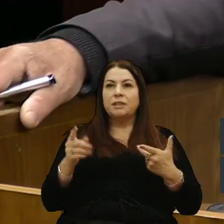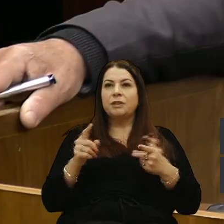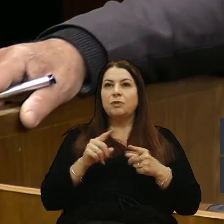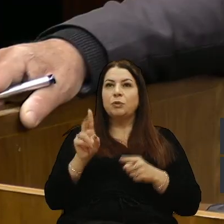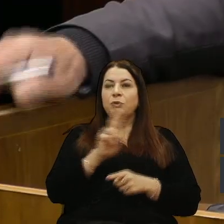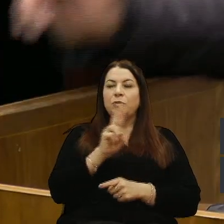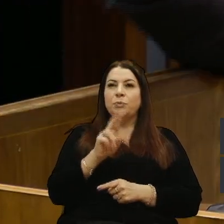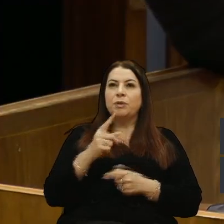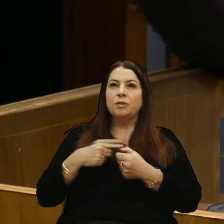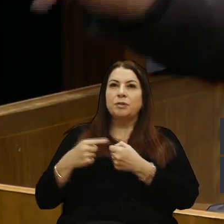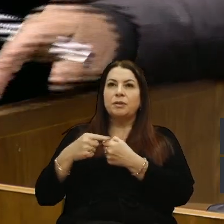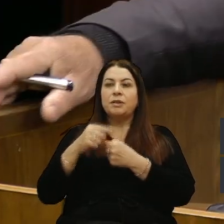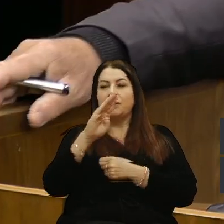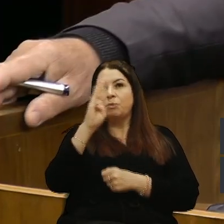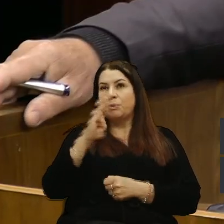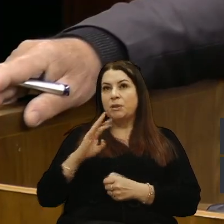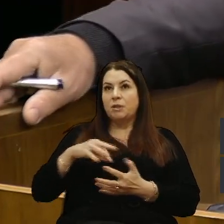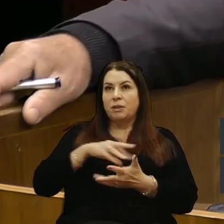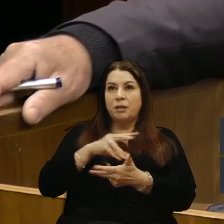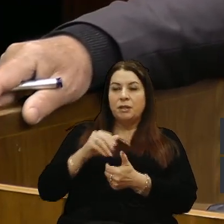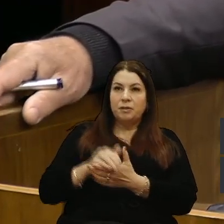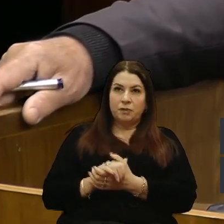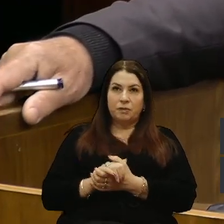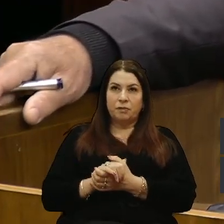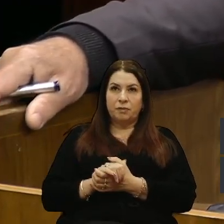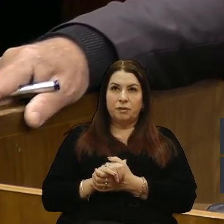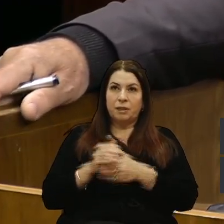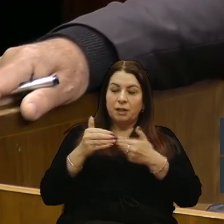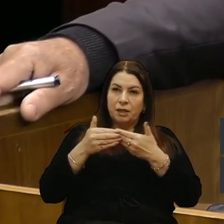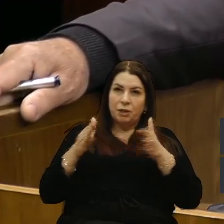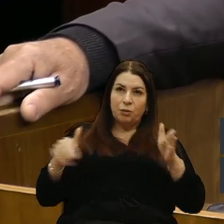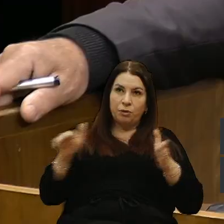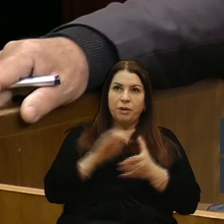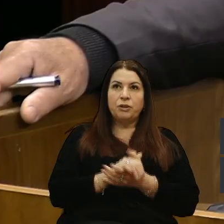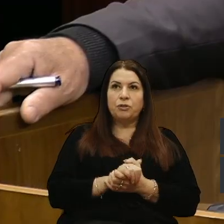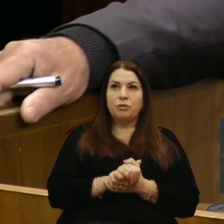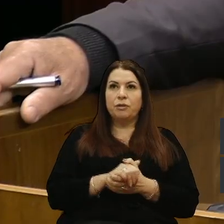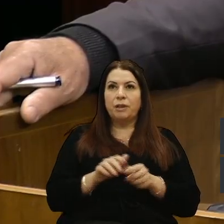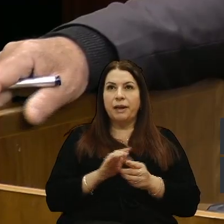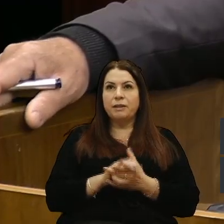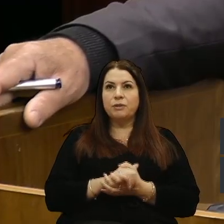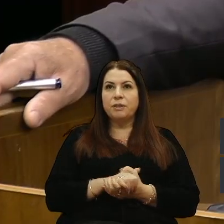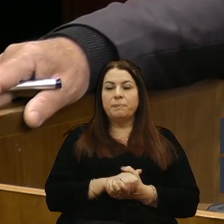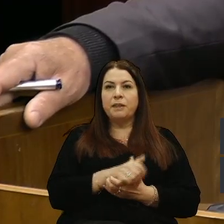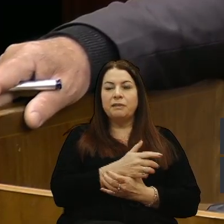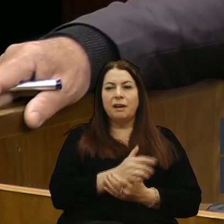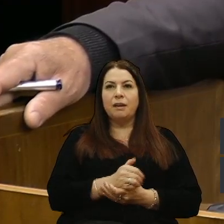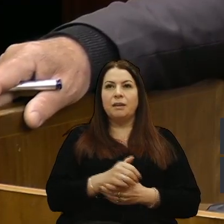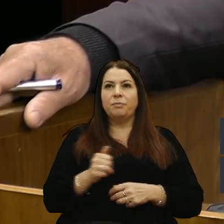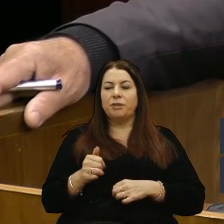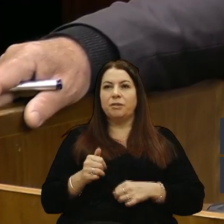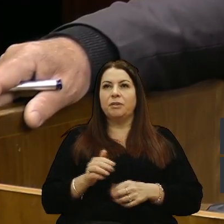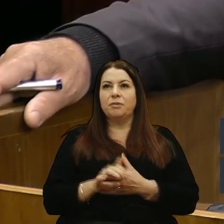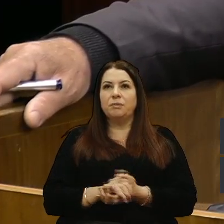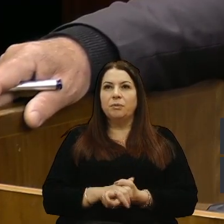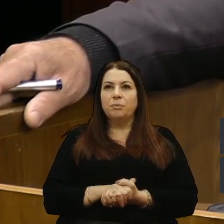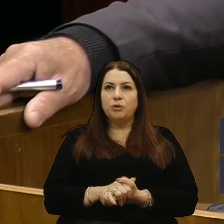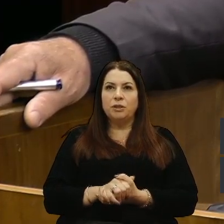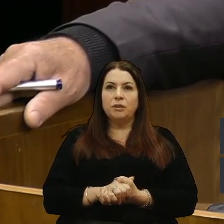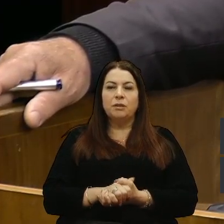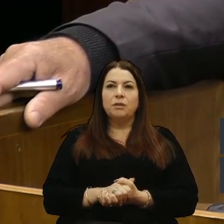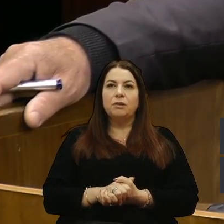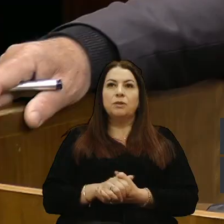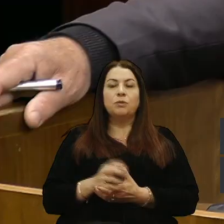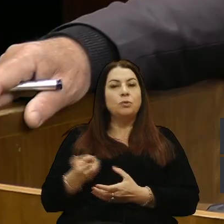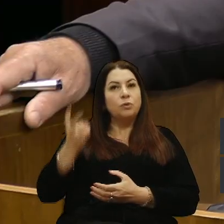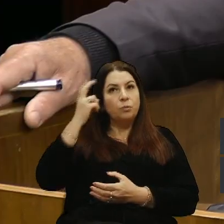nome da nossa cidade para o Brasil e para o mundo, abrindo portas, fortalecendo nossa imagem como destino cultural e